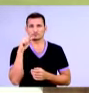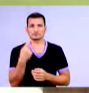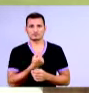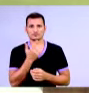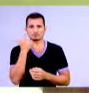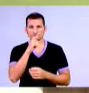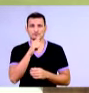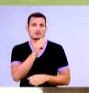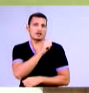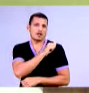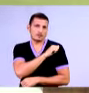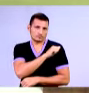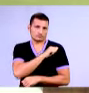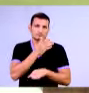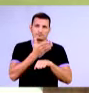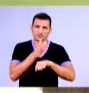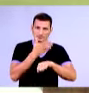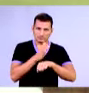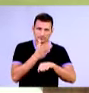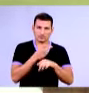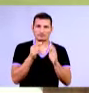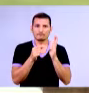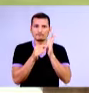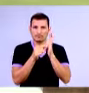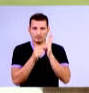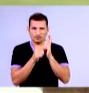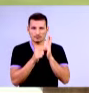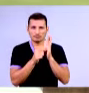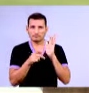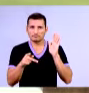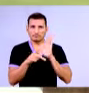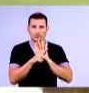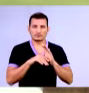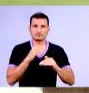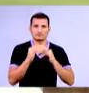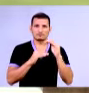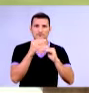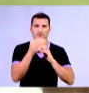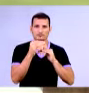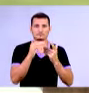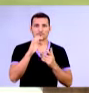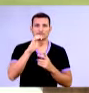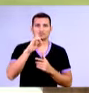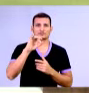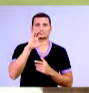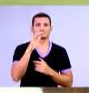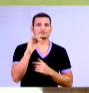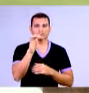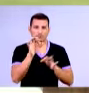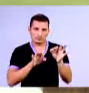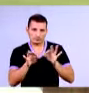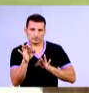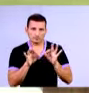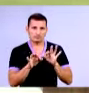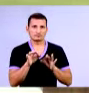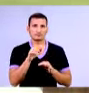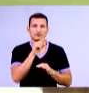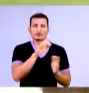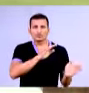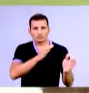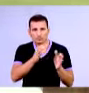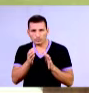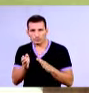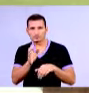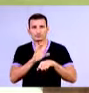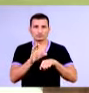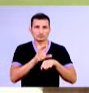ele pratique com ferramentas próprias de desenvolvimento, de edição, de produção, para que ele, no decorrer do seu curso, além